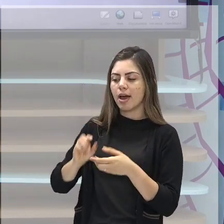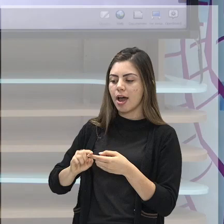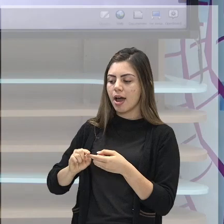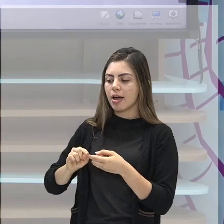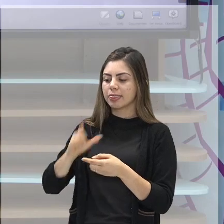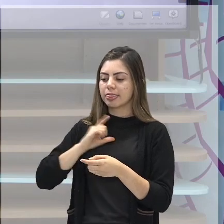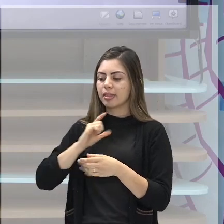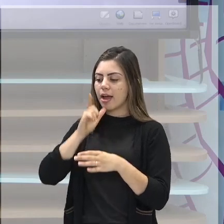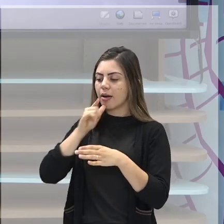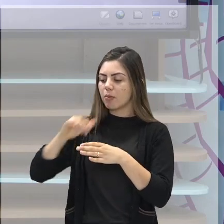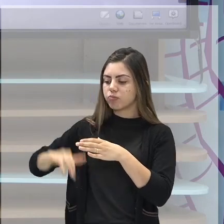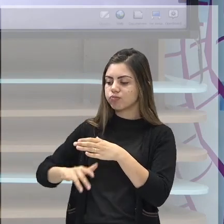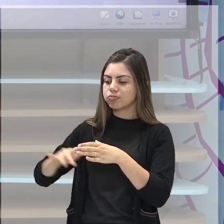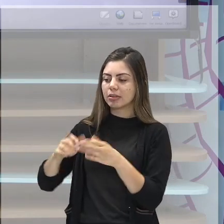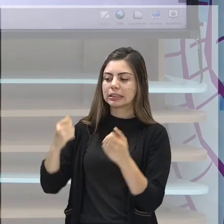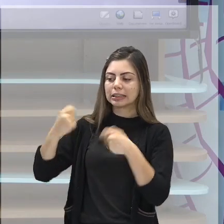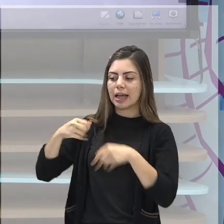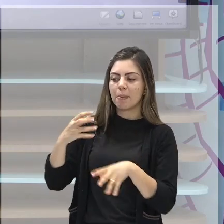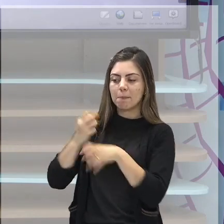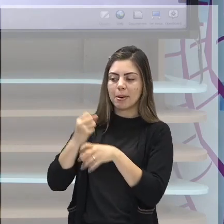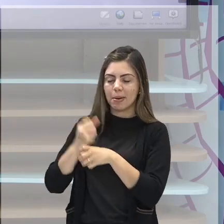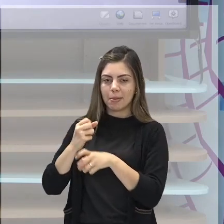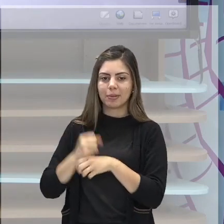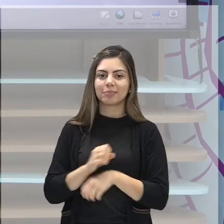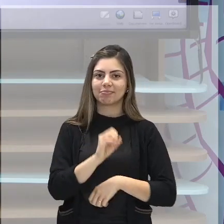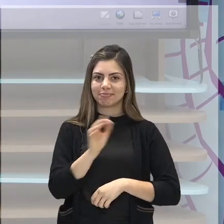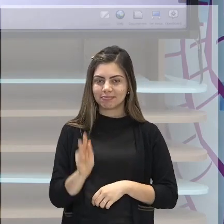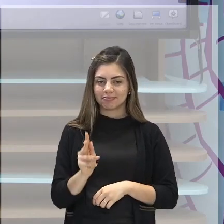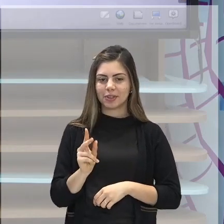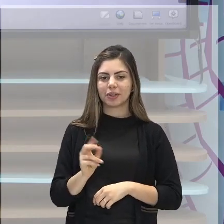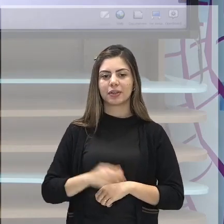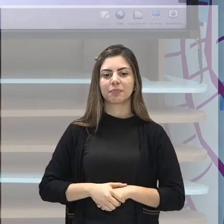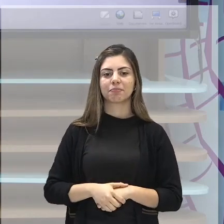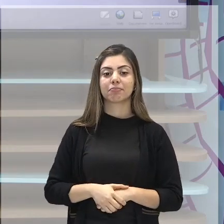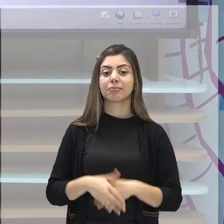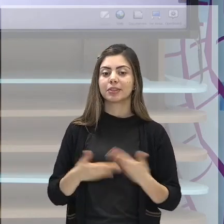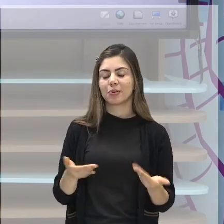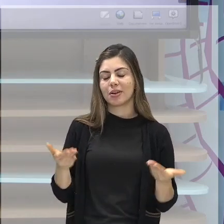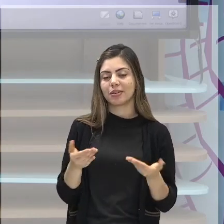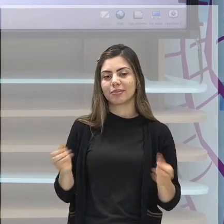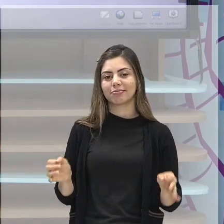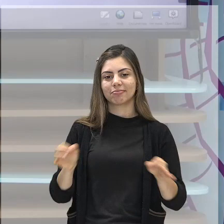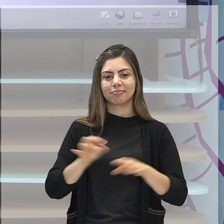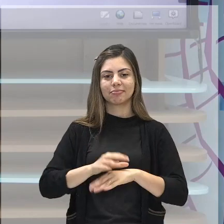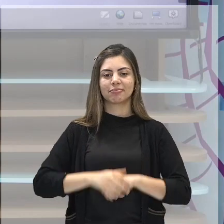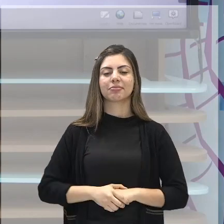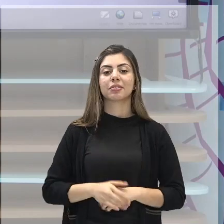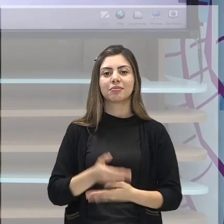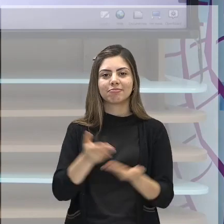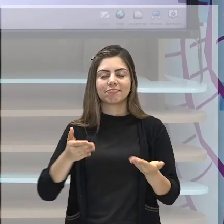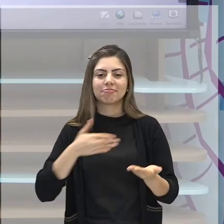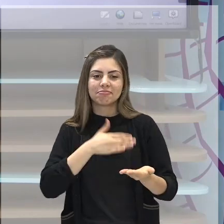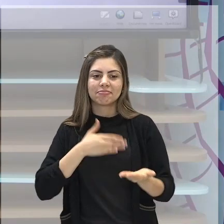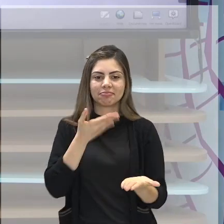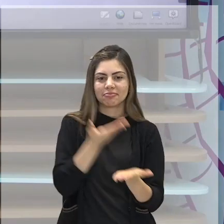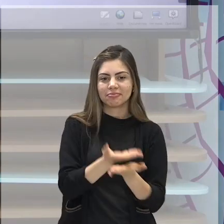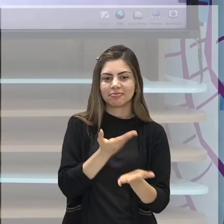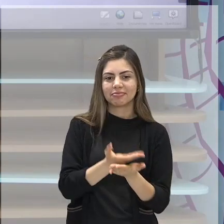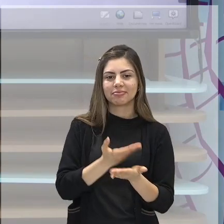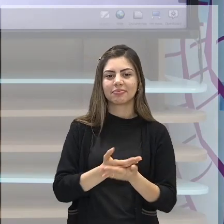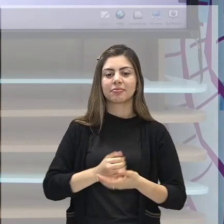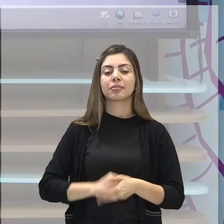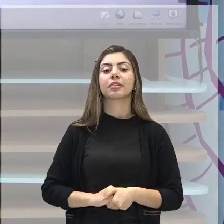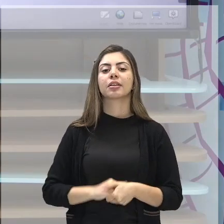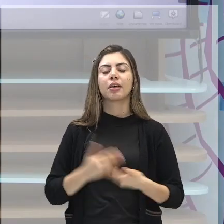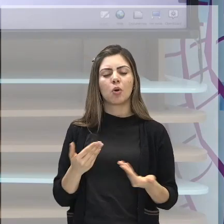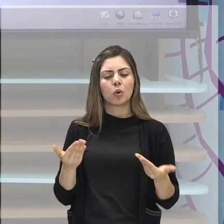d'água comporta. Beleza, meu povo? Eu vou ficando por aqui. Espero que vocês tenham gostado. Tudo